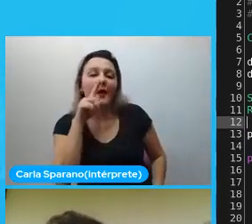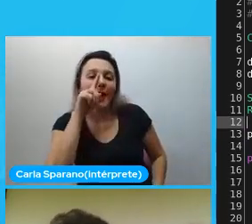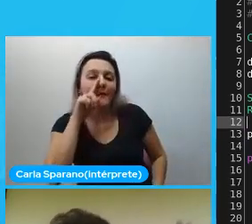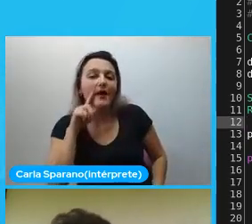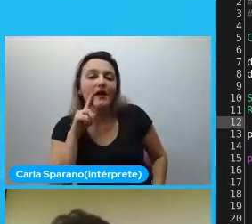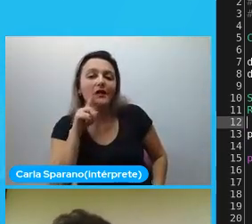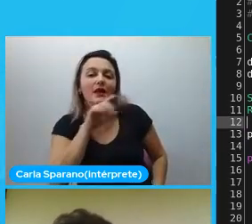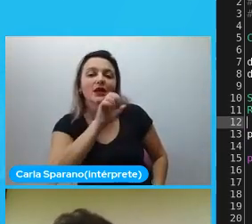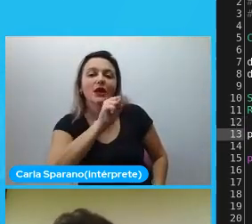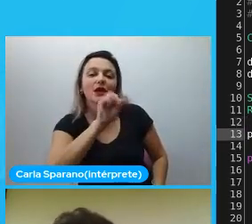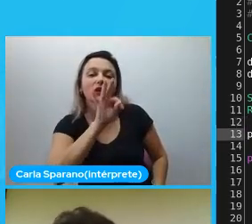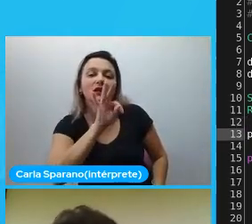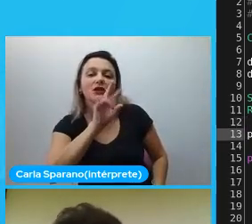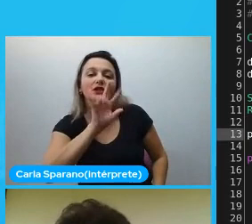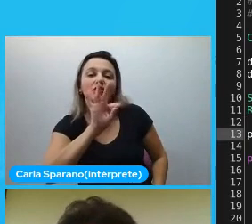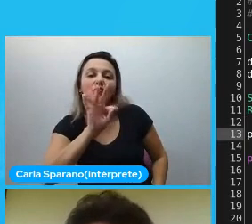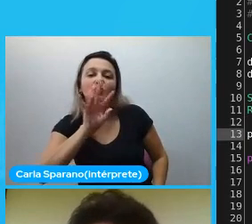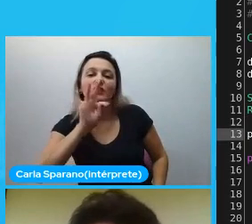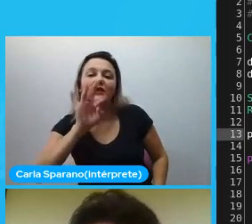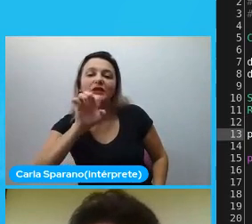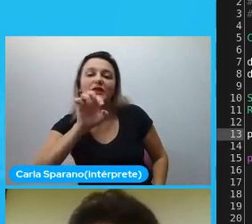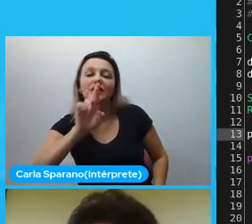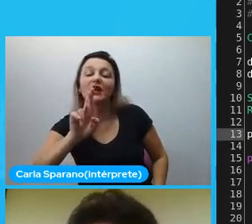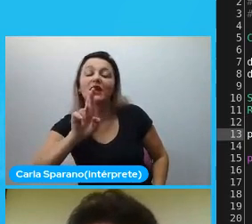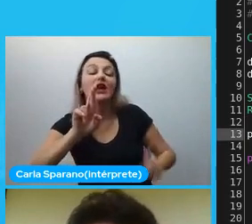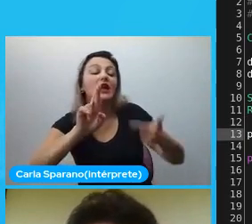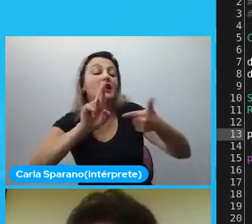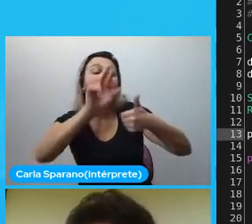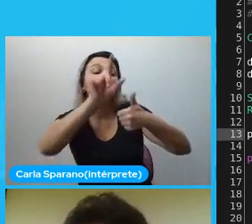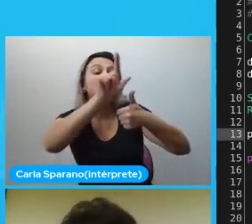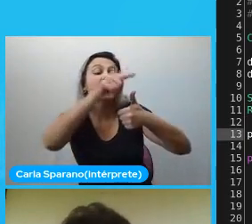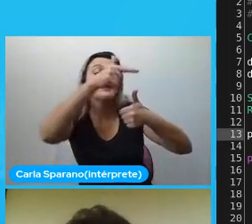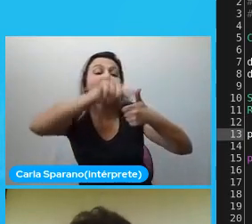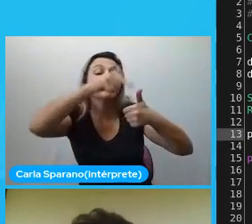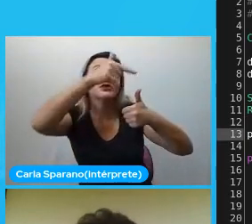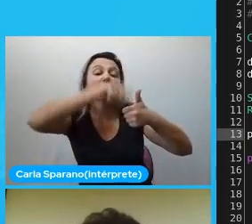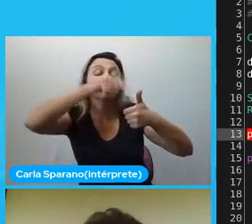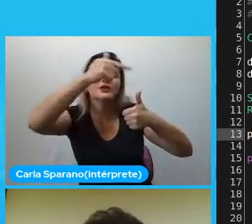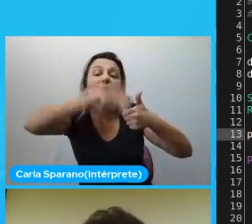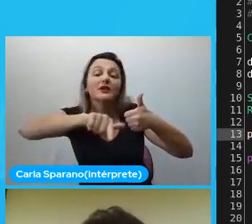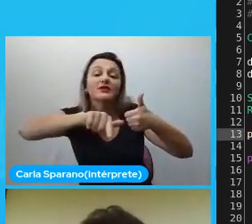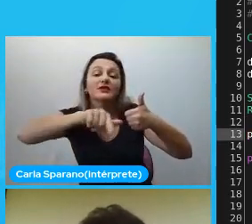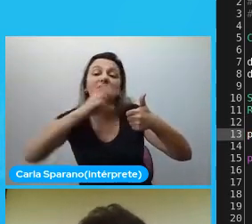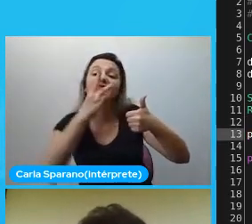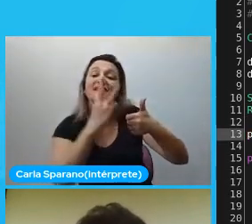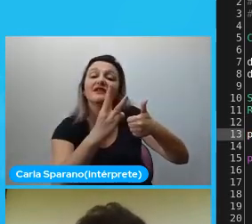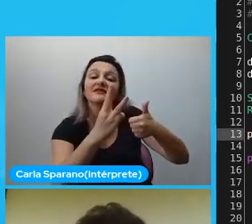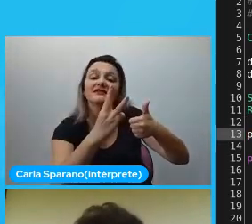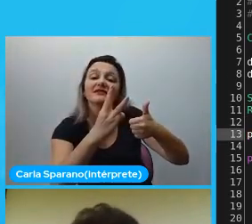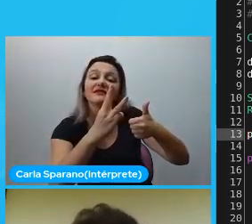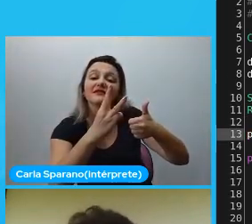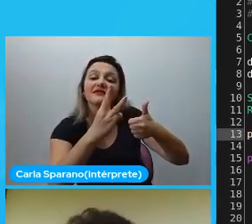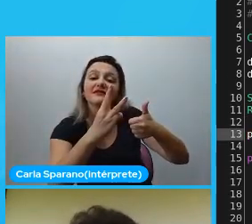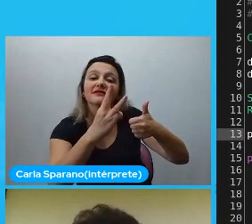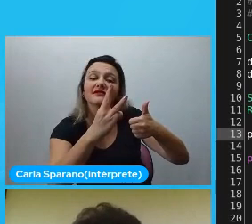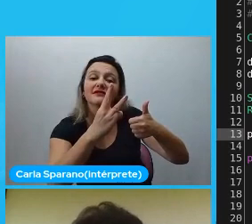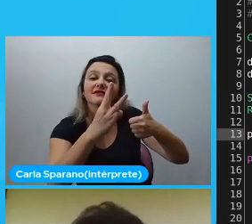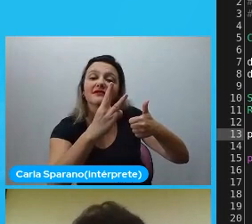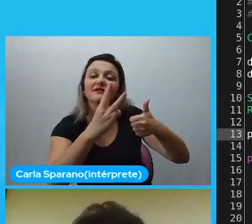repete a nota daquele momento. Então, e aqui eu estou dizendo para ele repetir três vezes. Então, por isso que